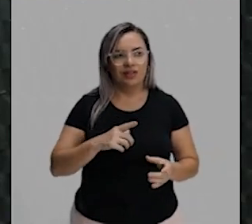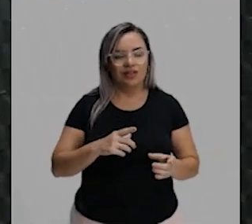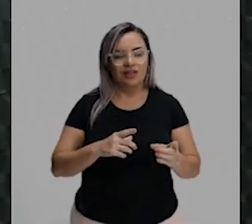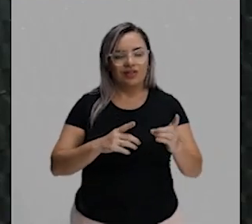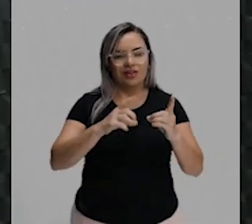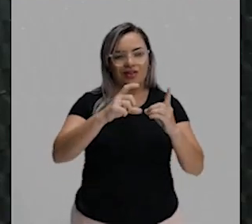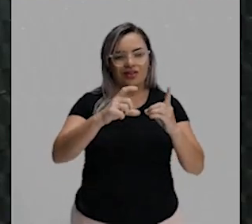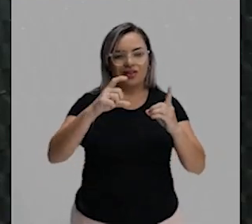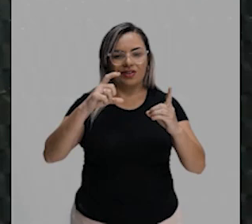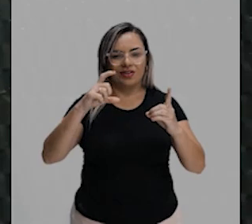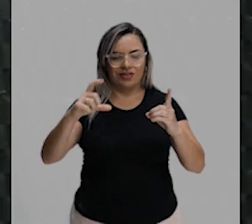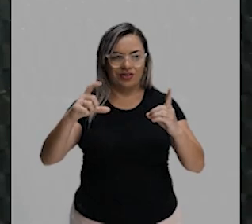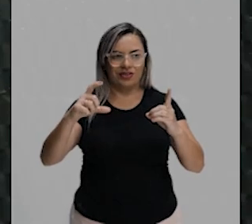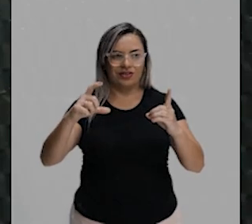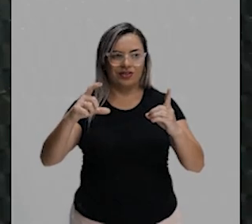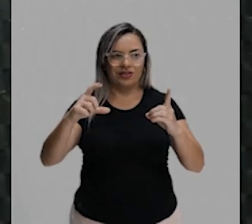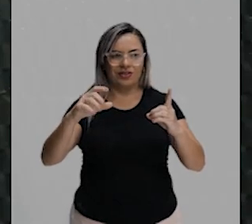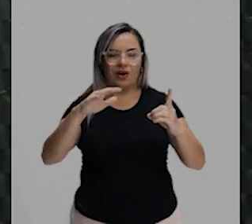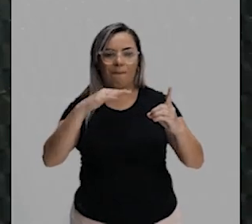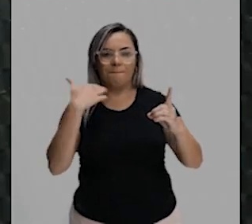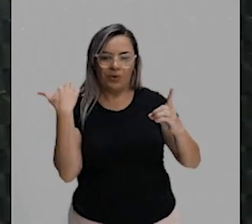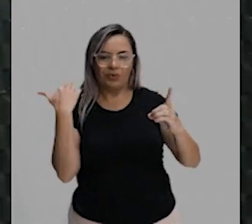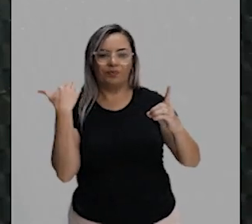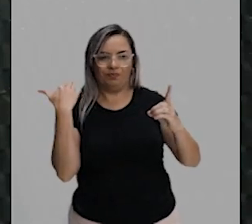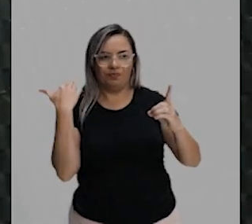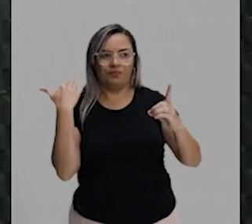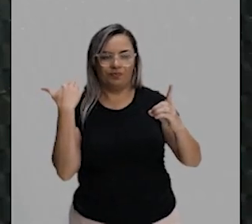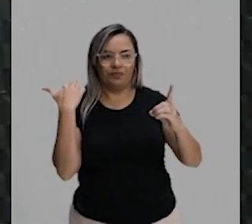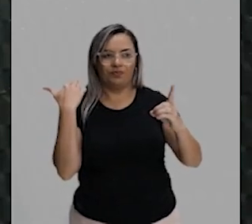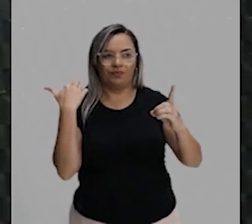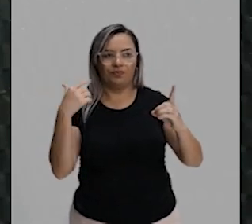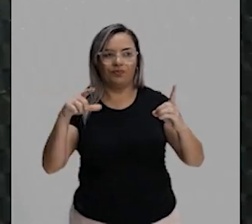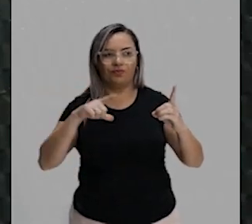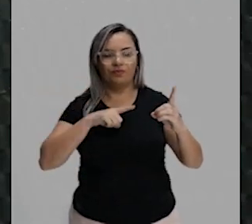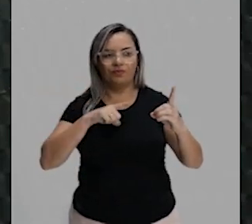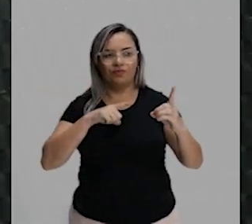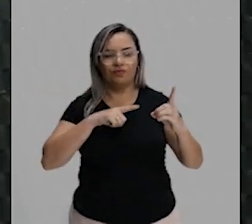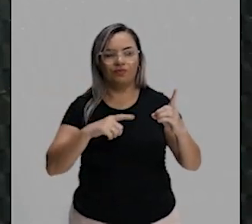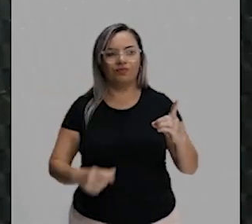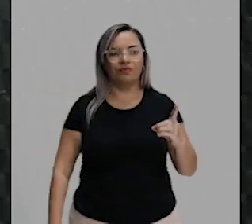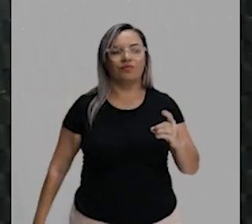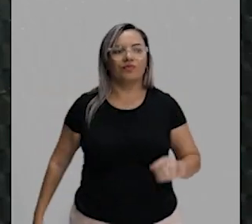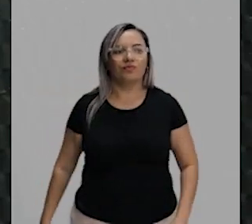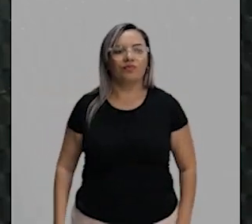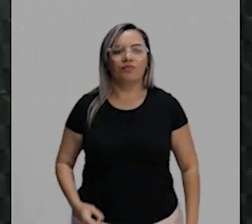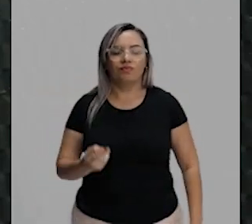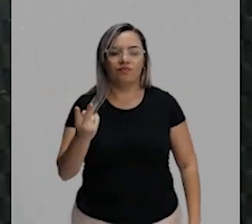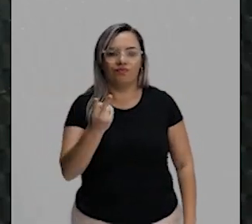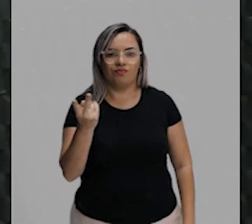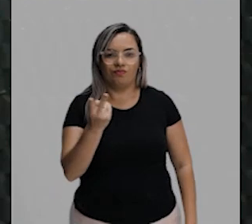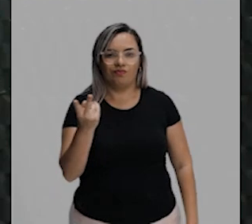são homozigoto dominante, eles morrem. Então, eu vou ter aqui